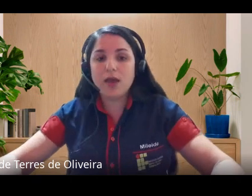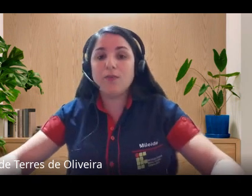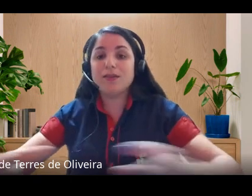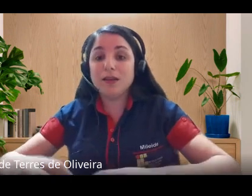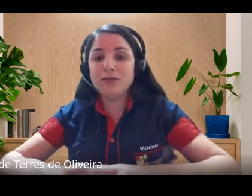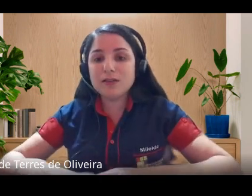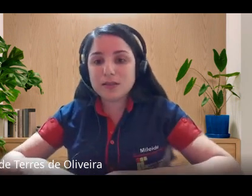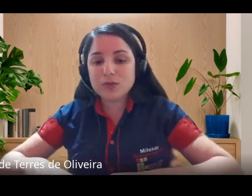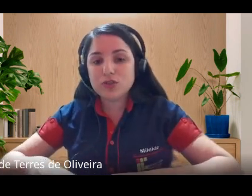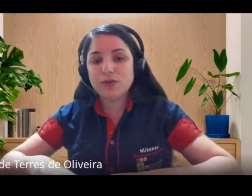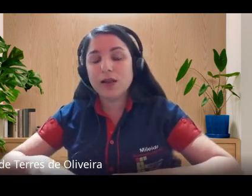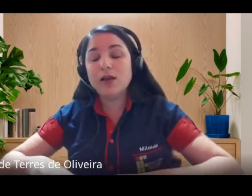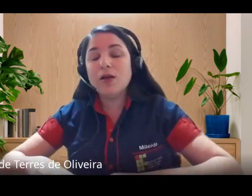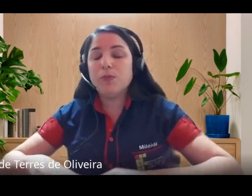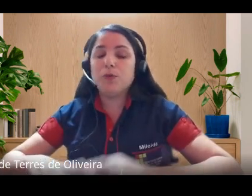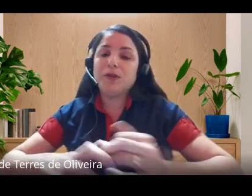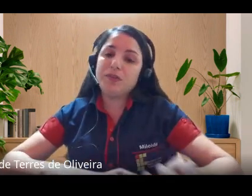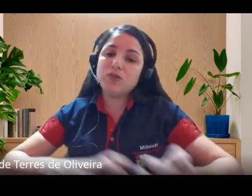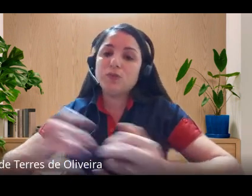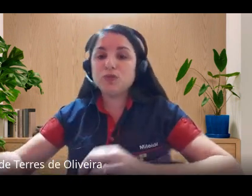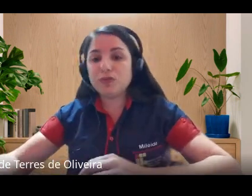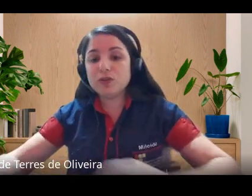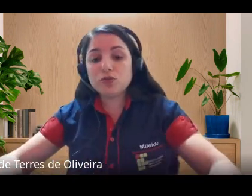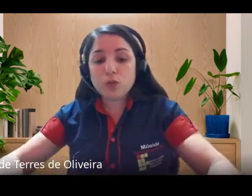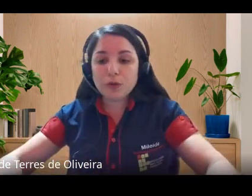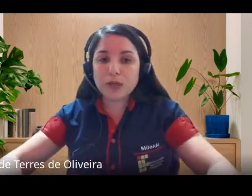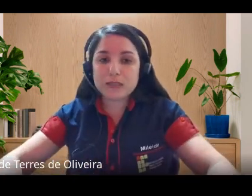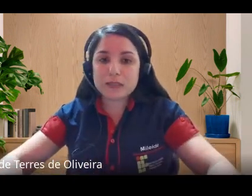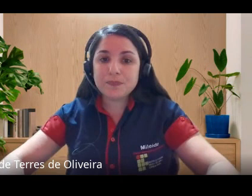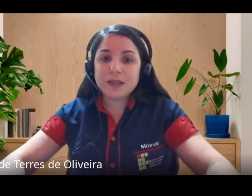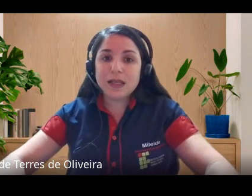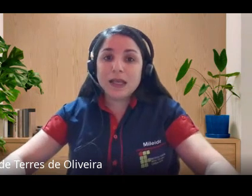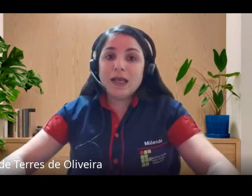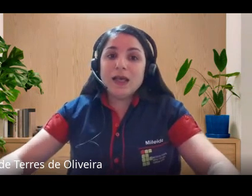Isso é uma derivação, a gente fala por prefixo e por sufixo no português.